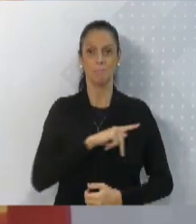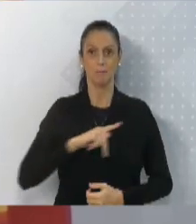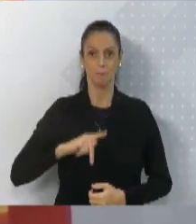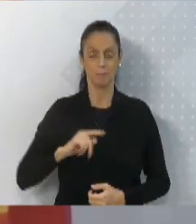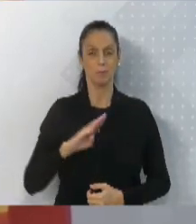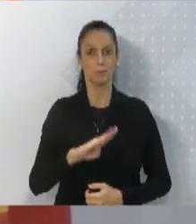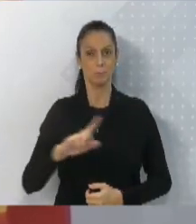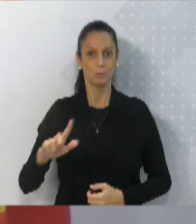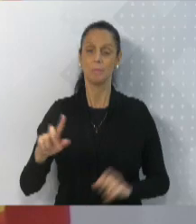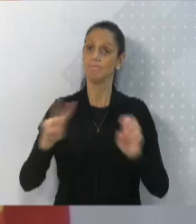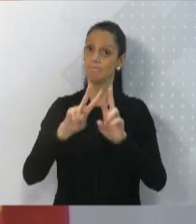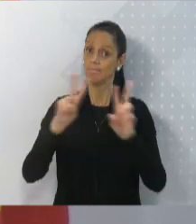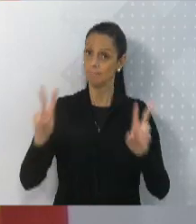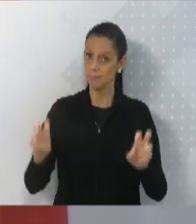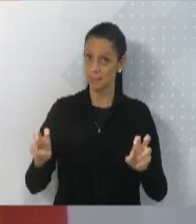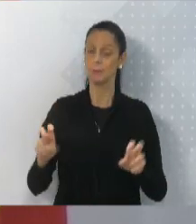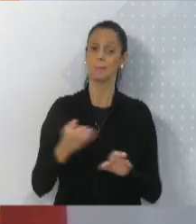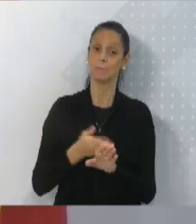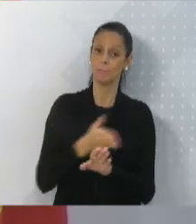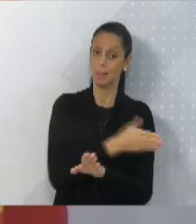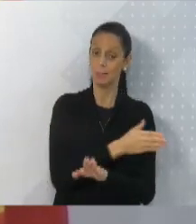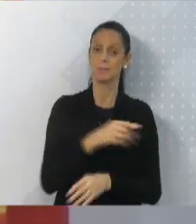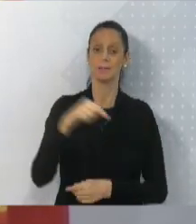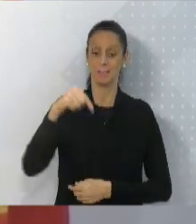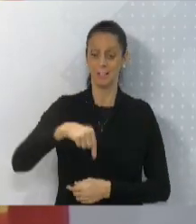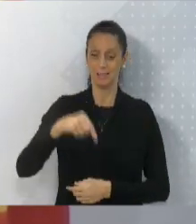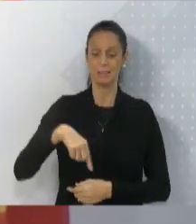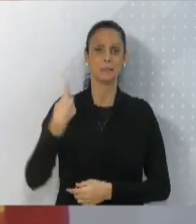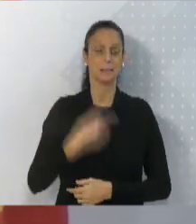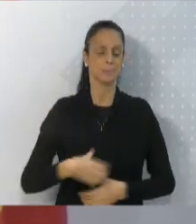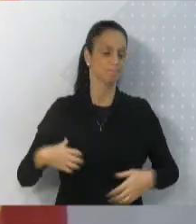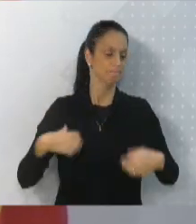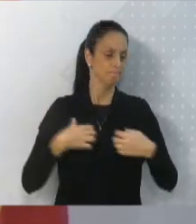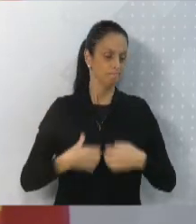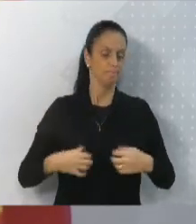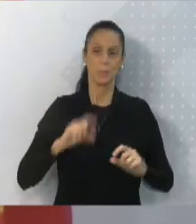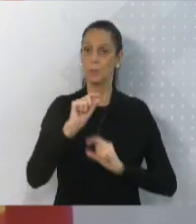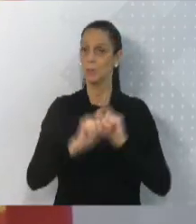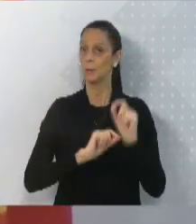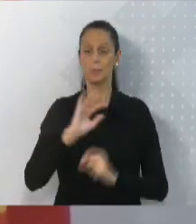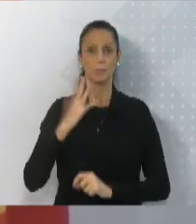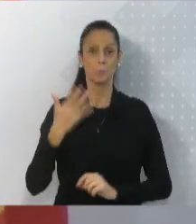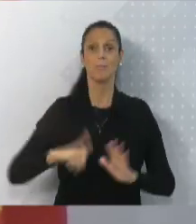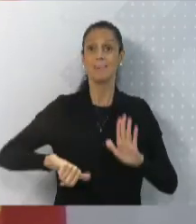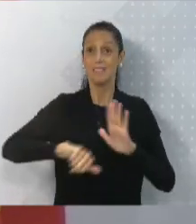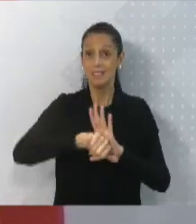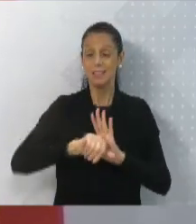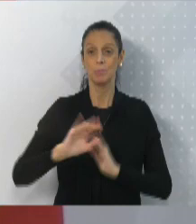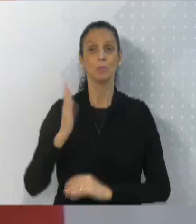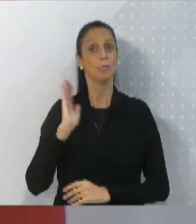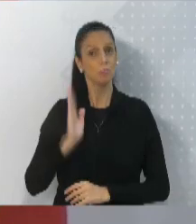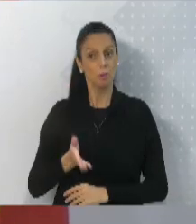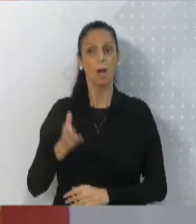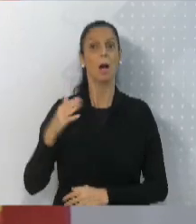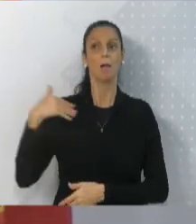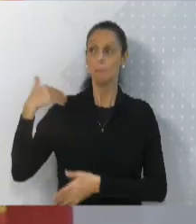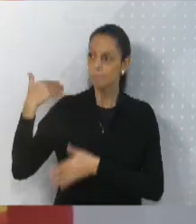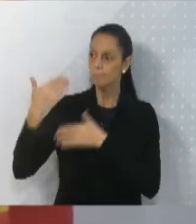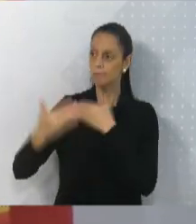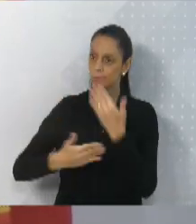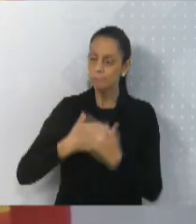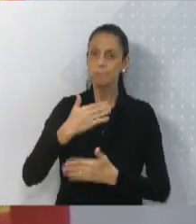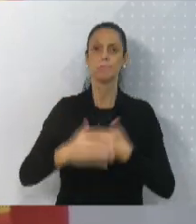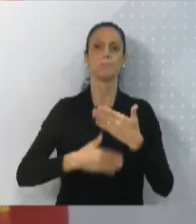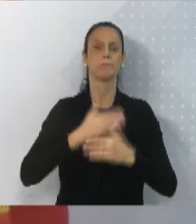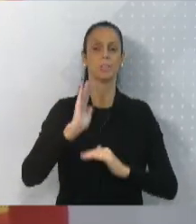um assunto que dias atrás estivemos aqui transtornados com o que aconteceu Já conseguimos uma evolução e